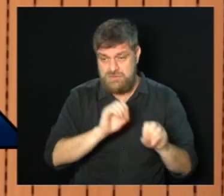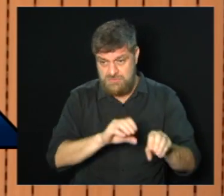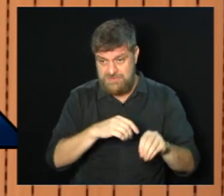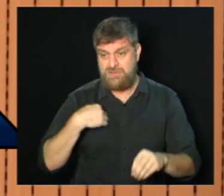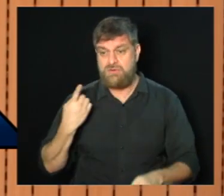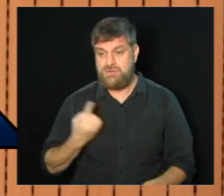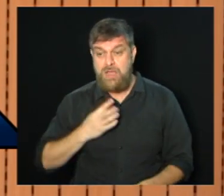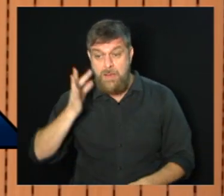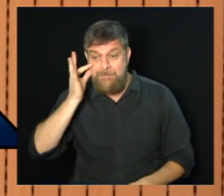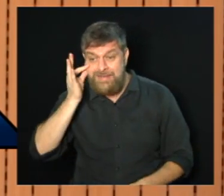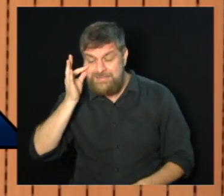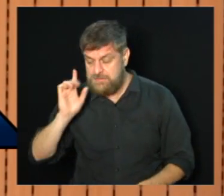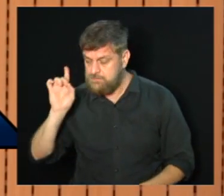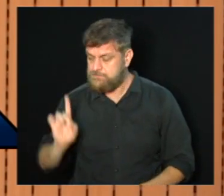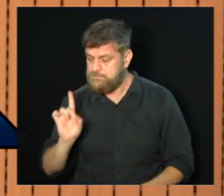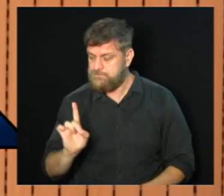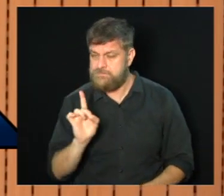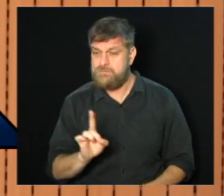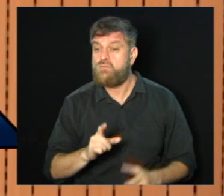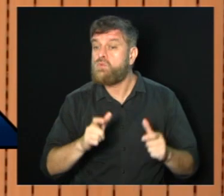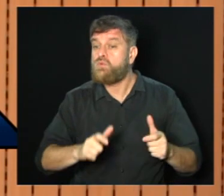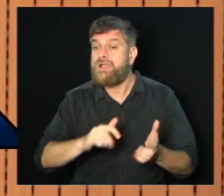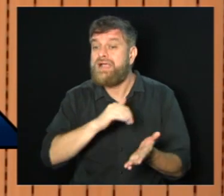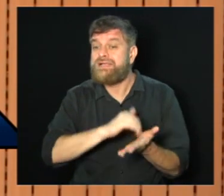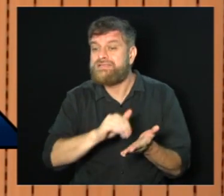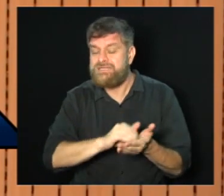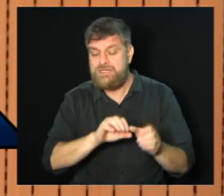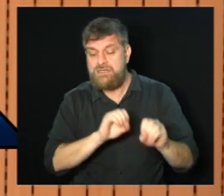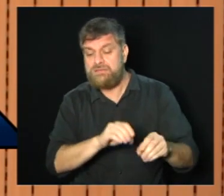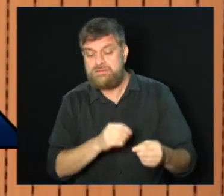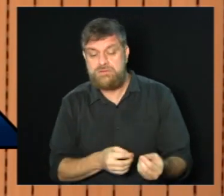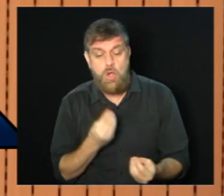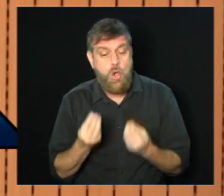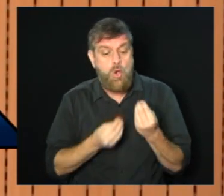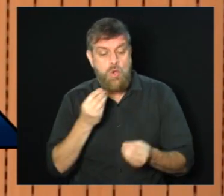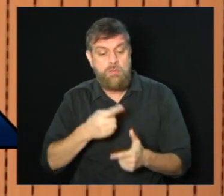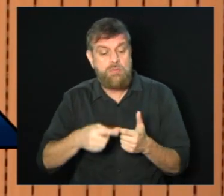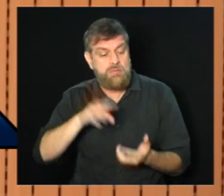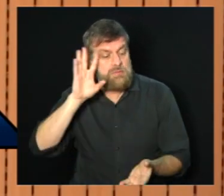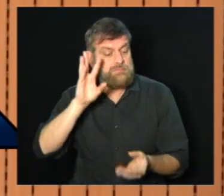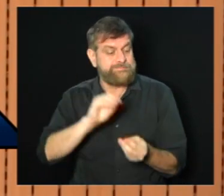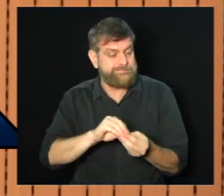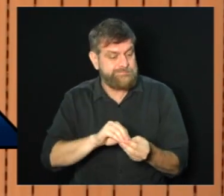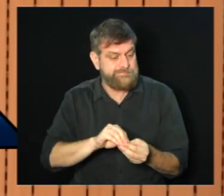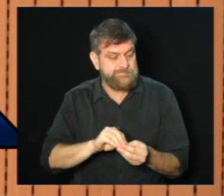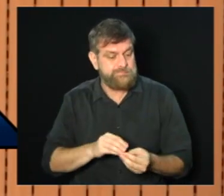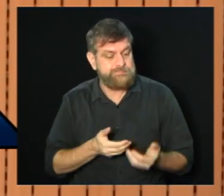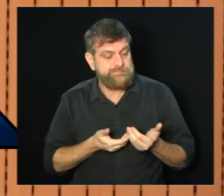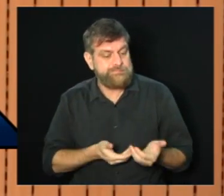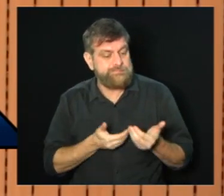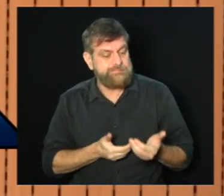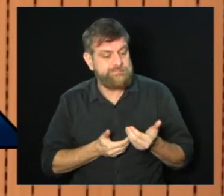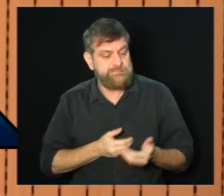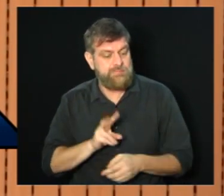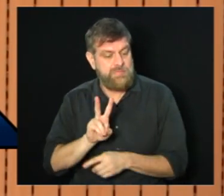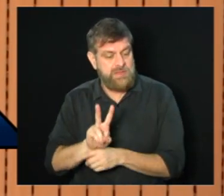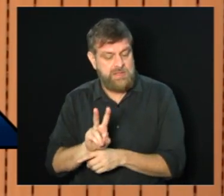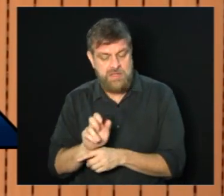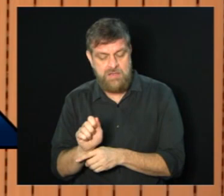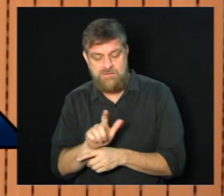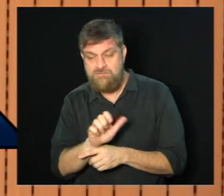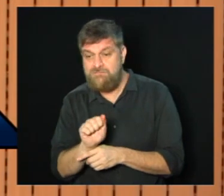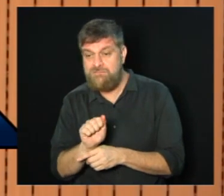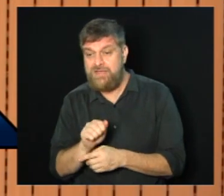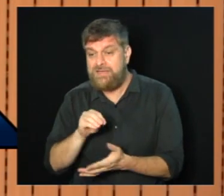Secretaria trabalhando para discutir e tentar achar uma solução para esse problema do déficit de vagas. E